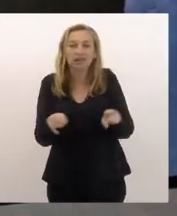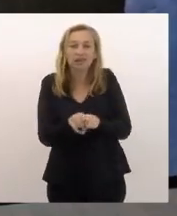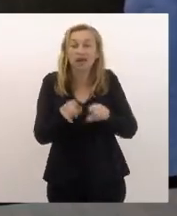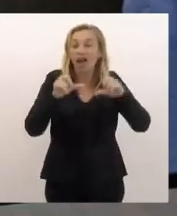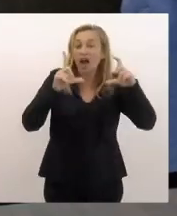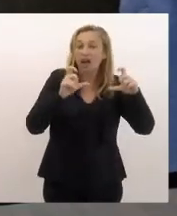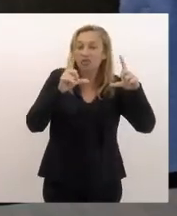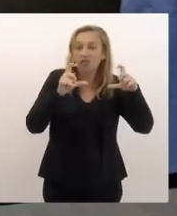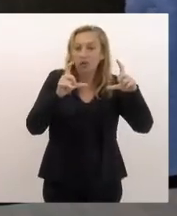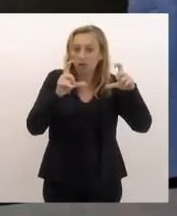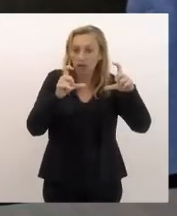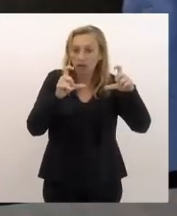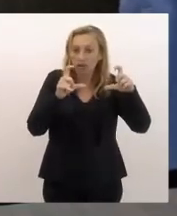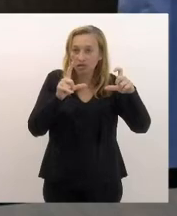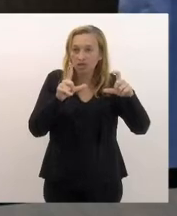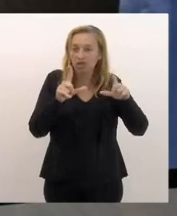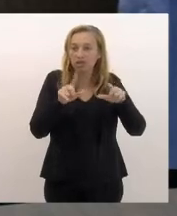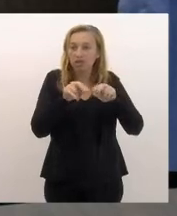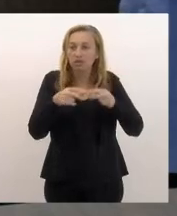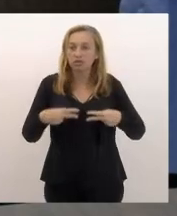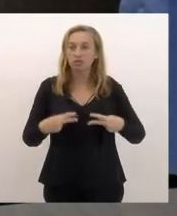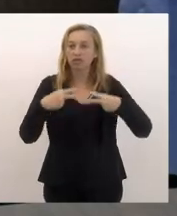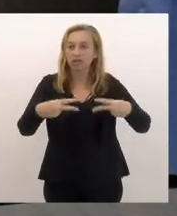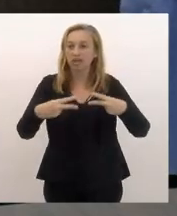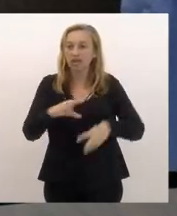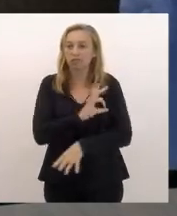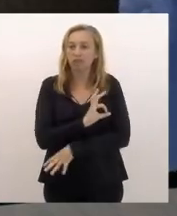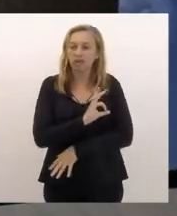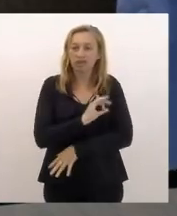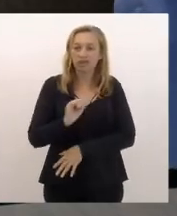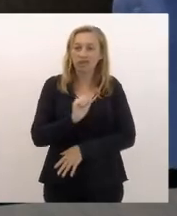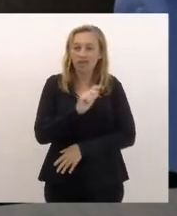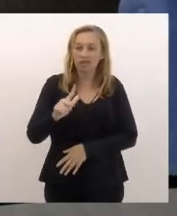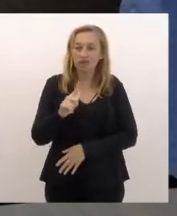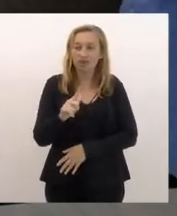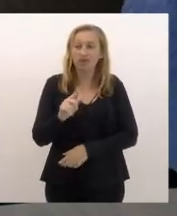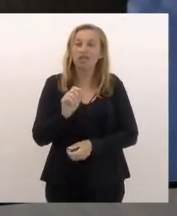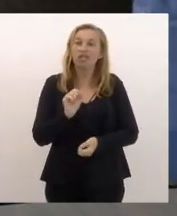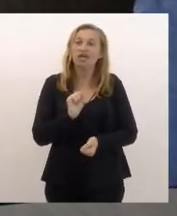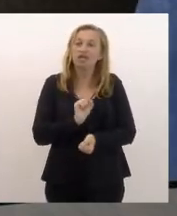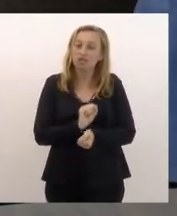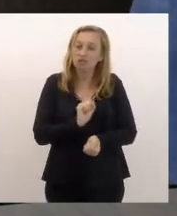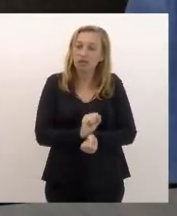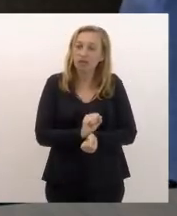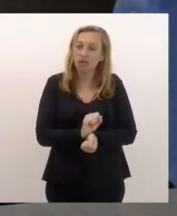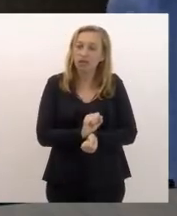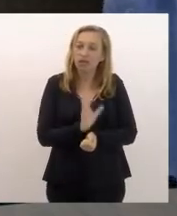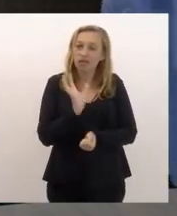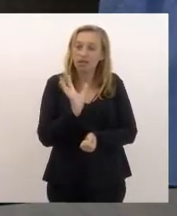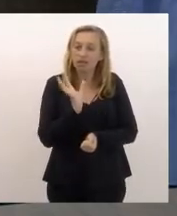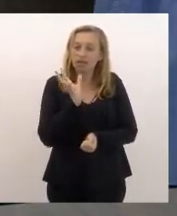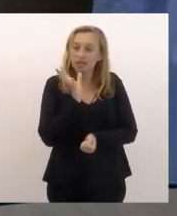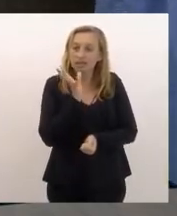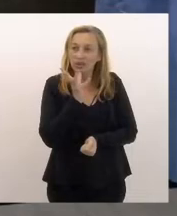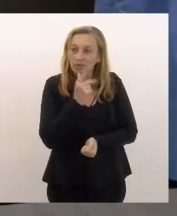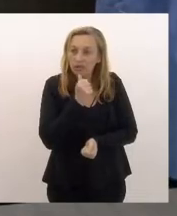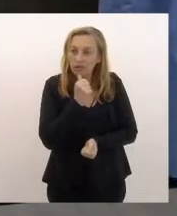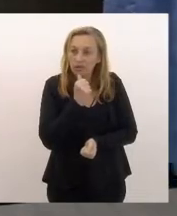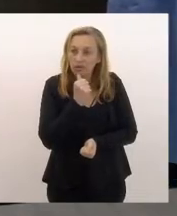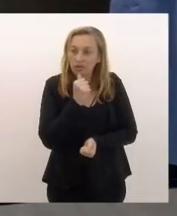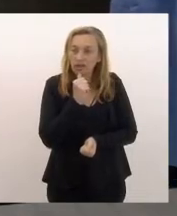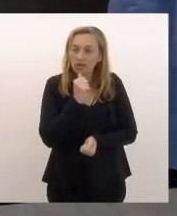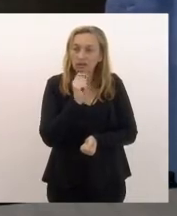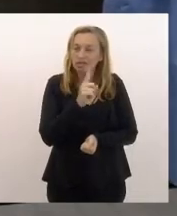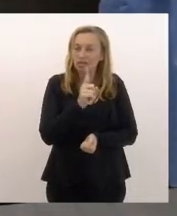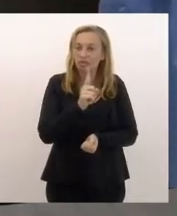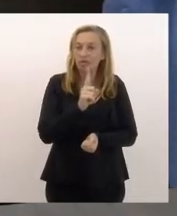foto através de um link da Polícia Civil. Espero que demore muito aparecer uma criança no Alerta PRI